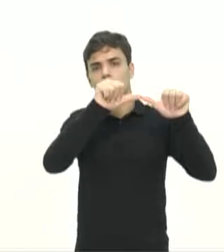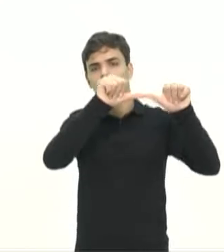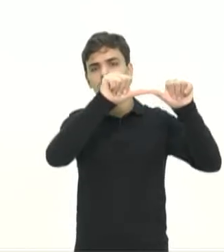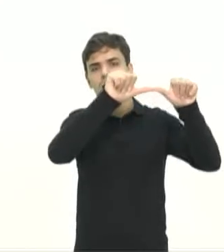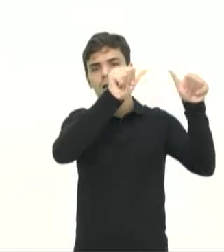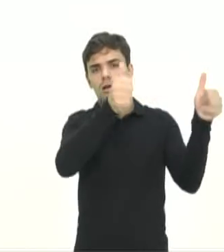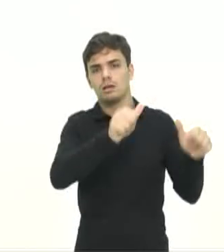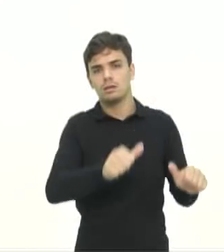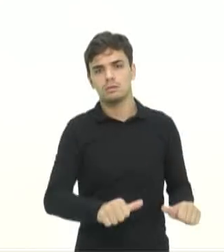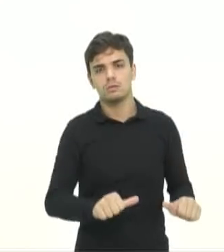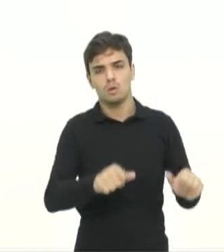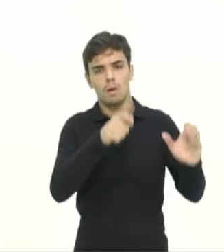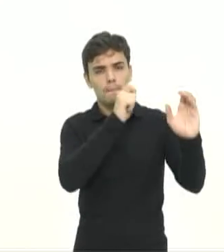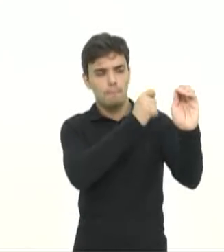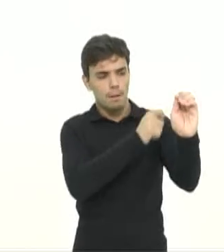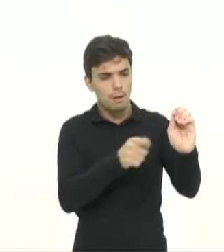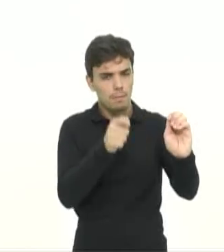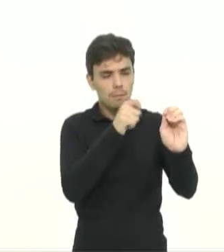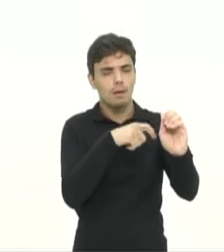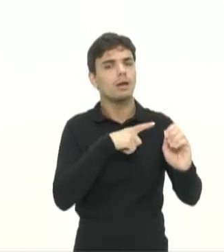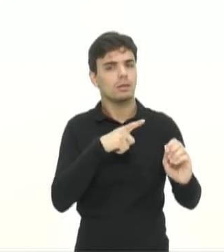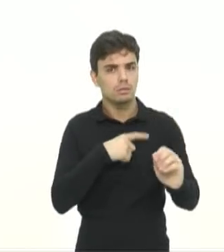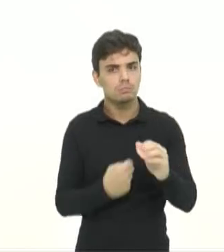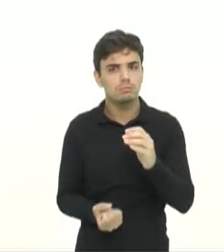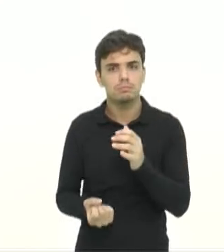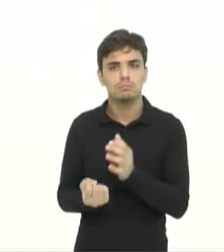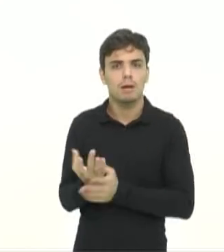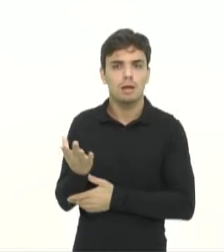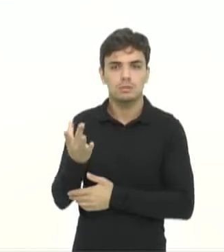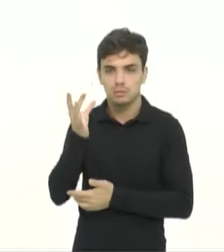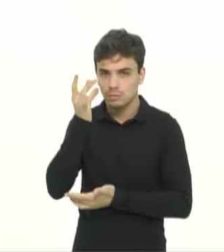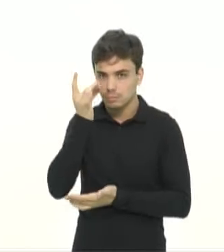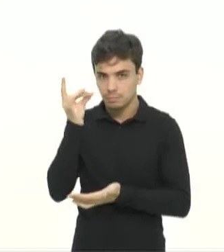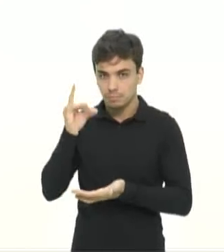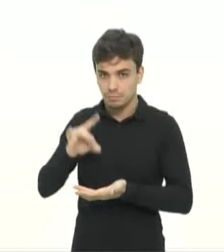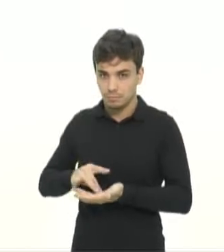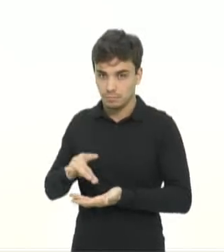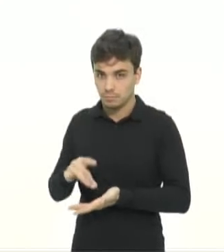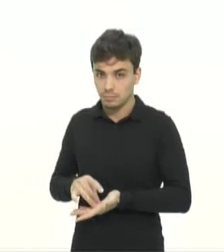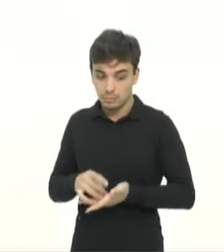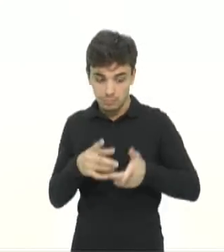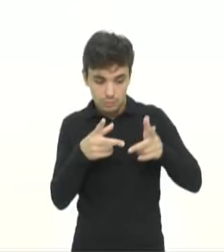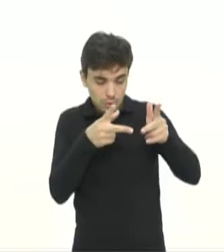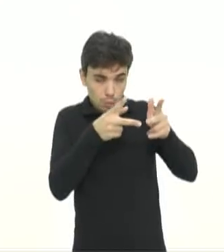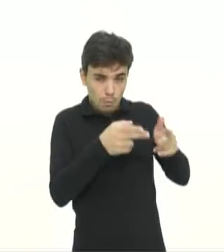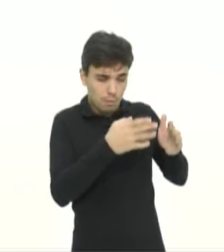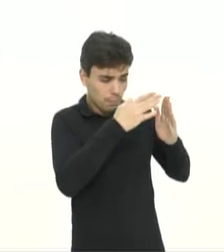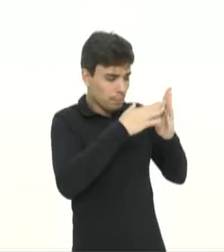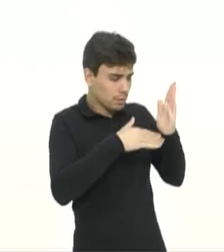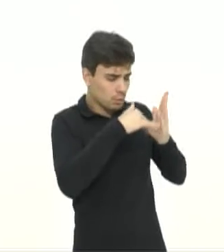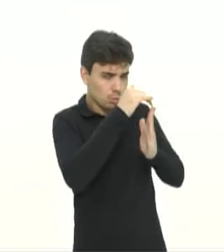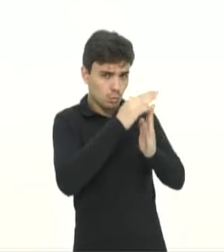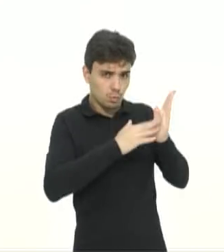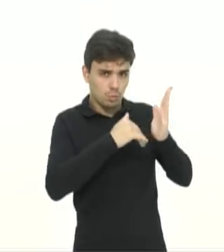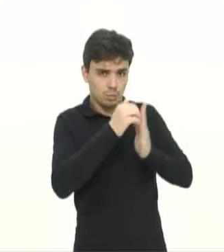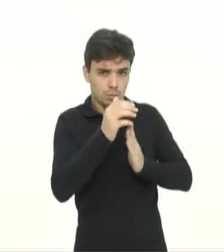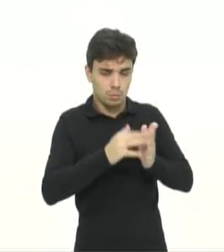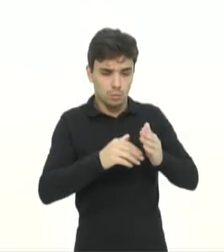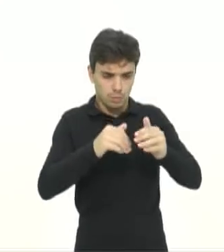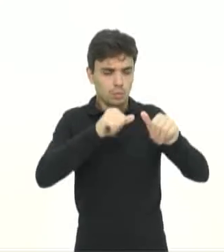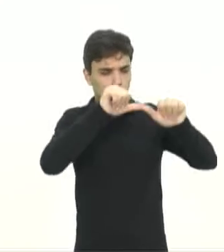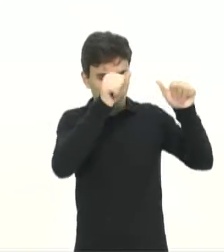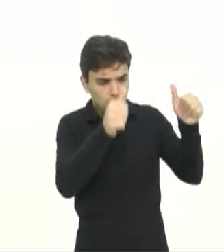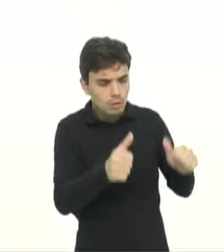só, o realismo também se manifestou. Da mesma forma que na pintura, os escultores buscavam retratar